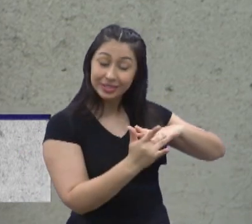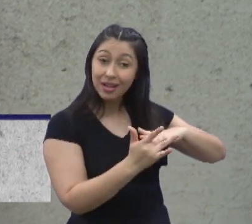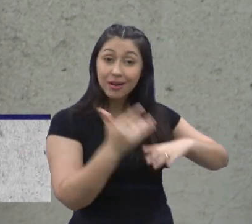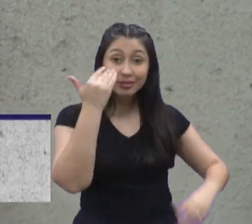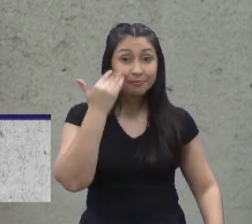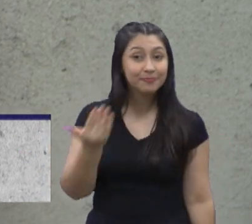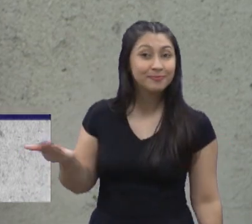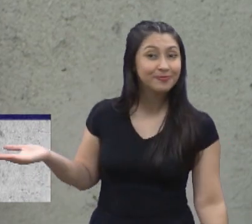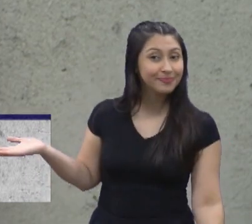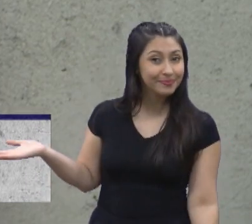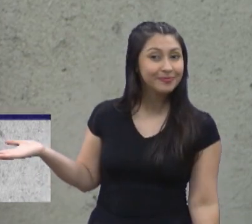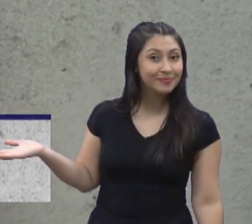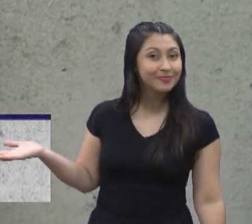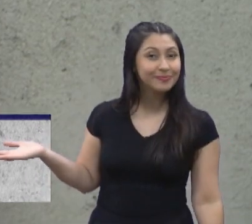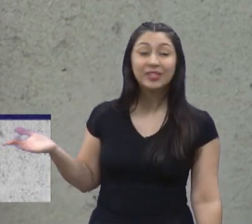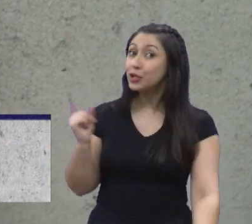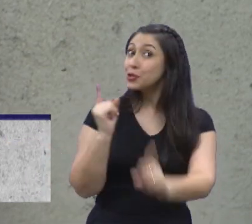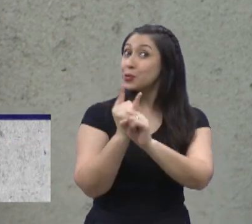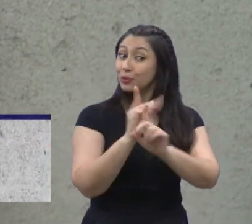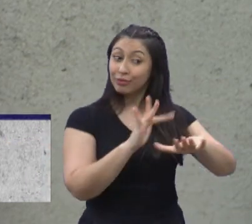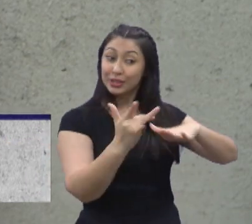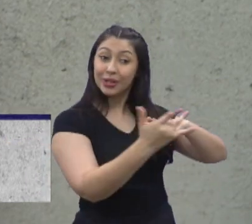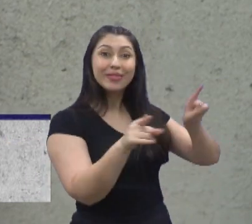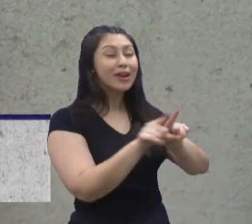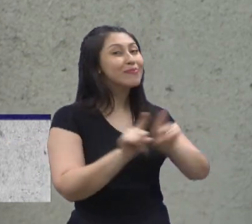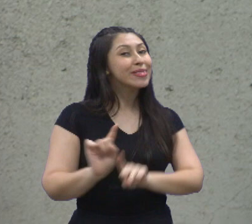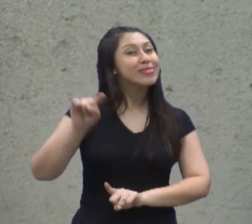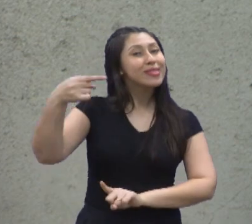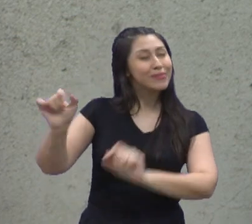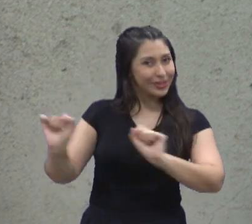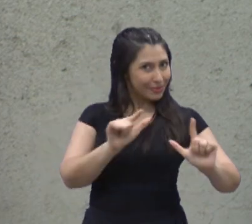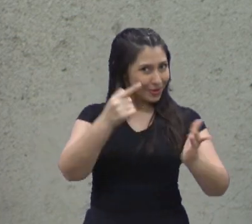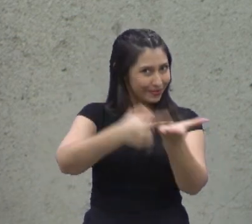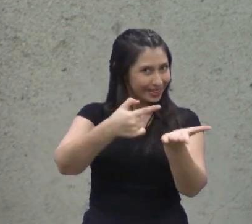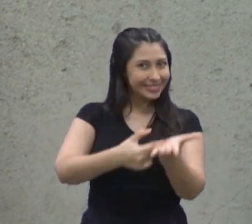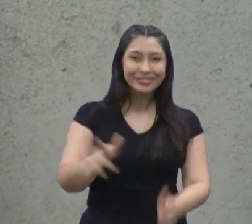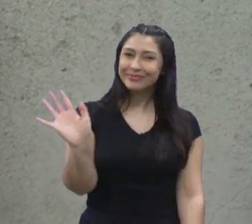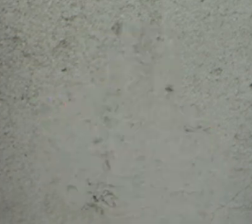Câmara SJC. Te vejo lá e no próximo programa também. Combinado? Tchau!